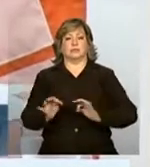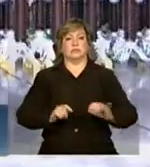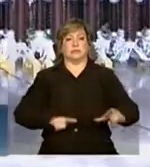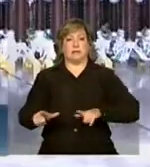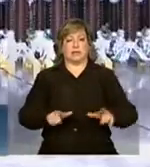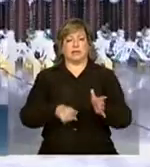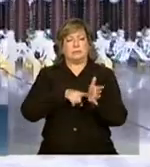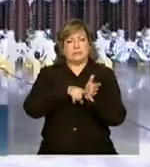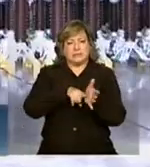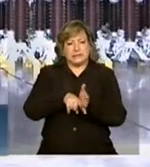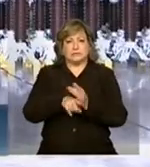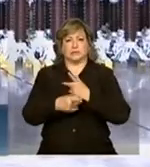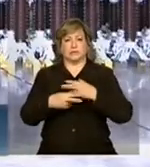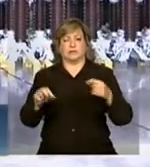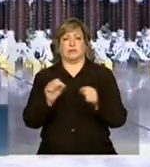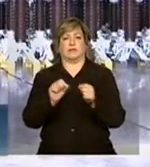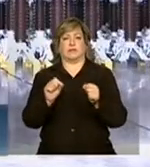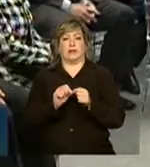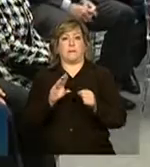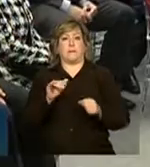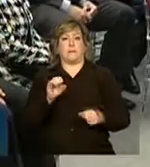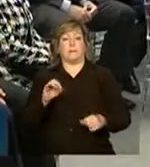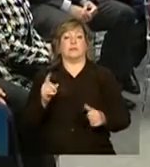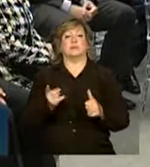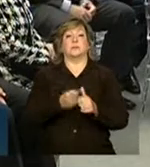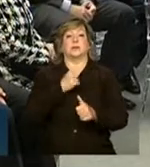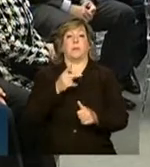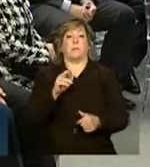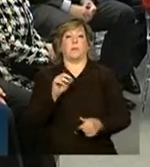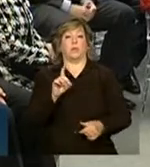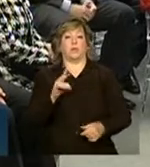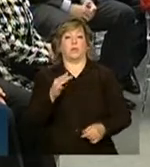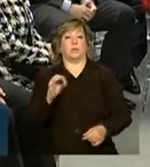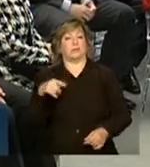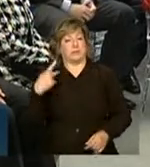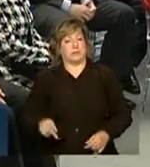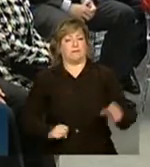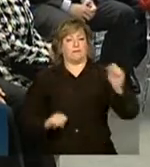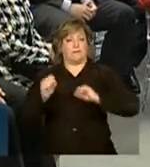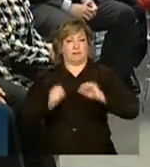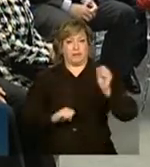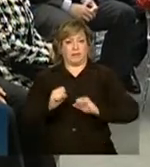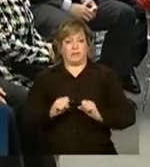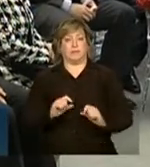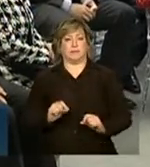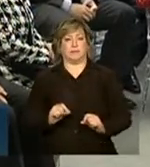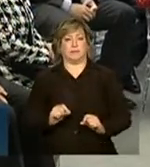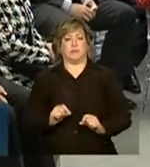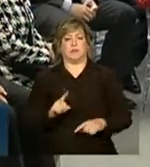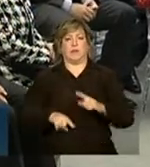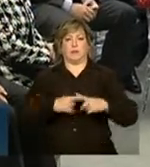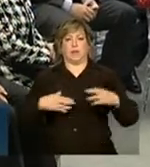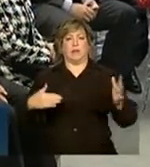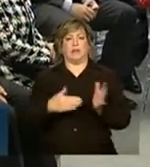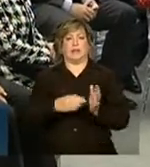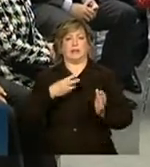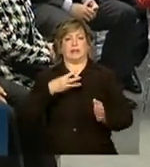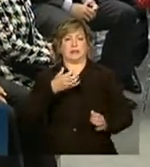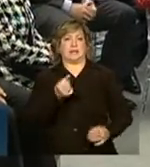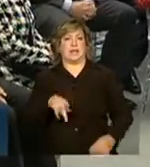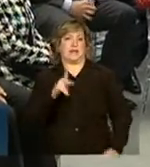partir de pesquisas realizadas com base nos primeiros produtos da Baltor, equipamentos de até 36